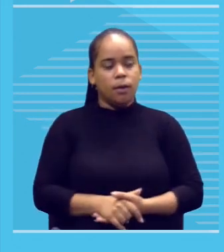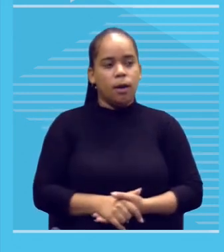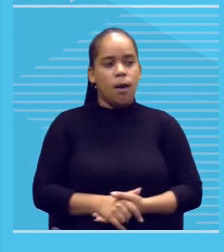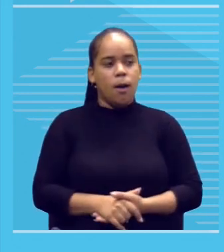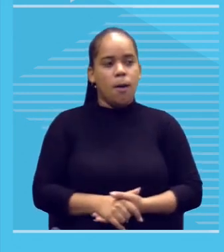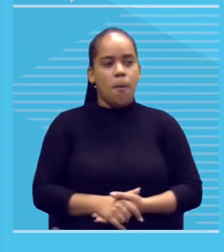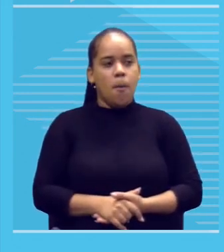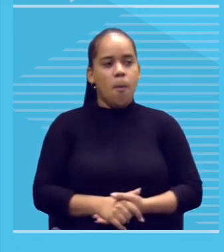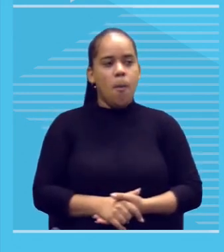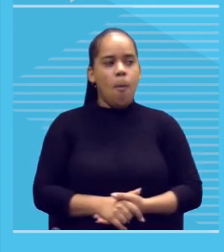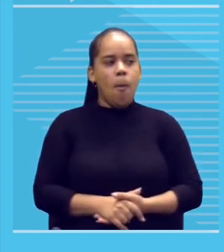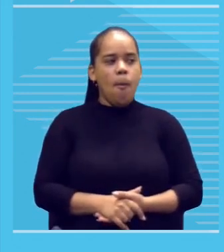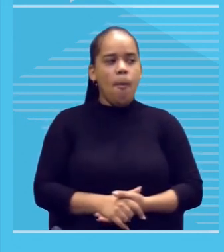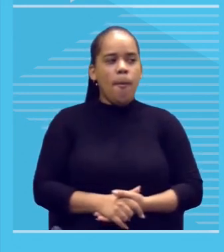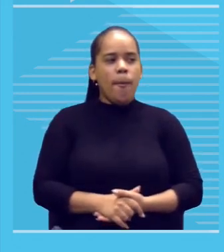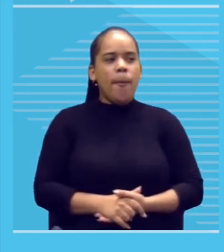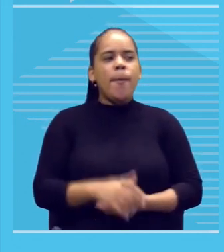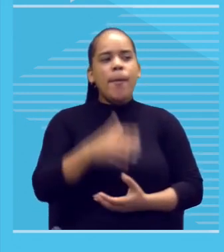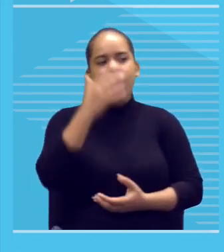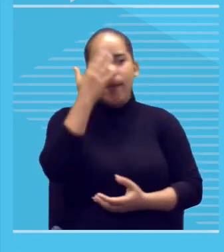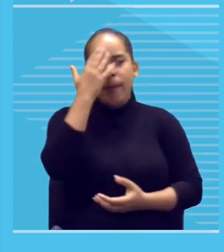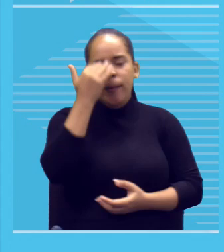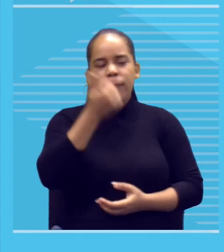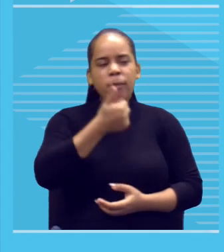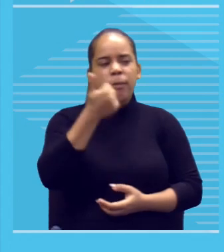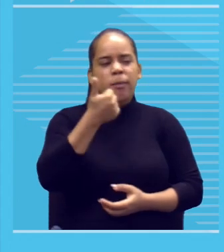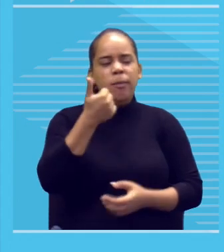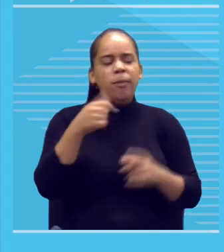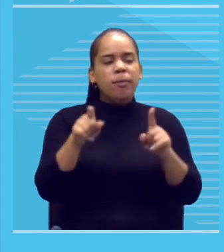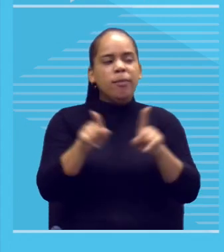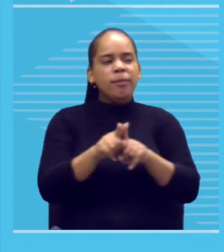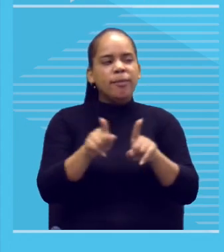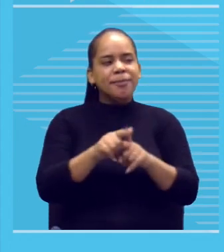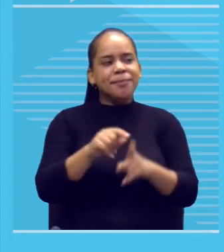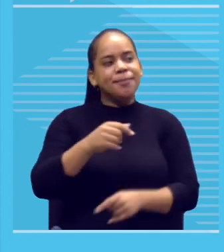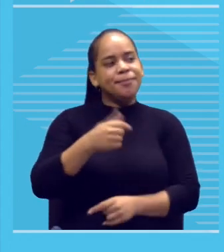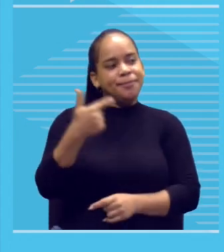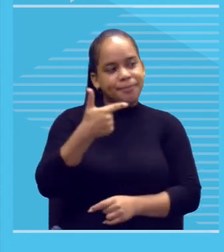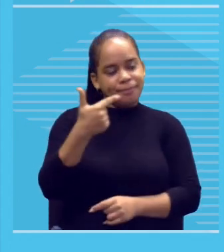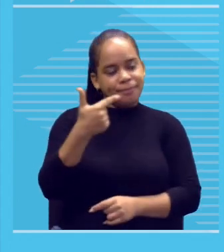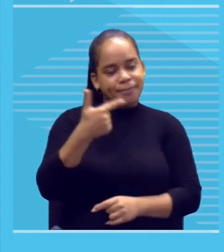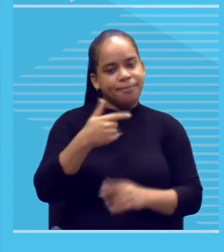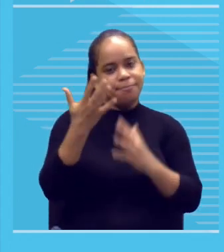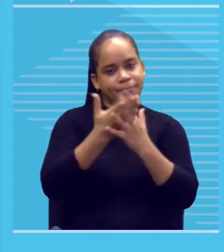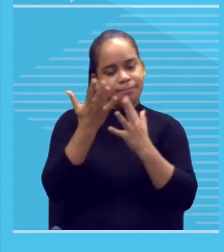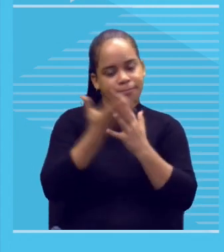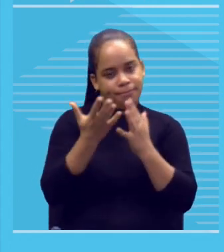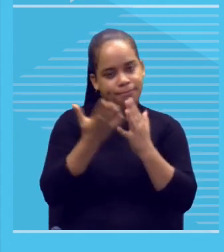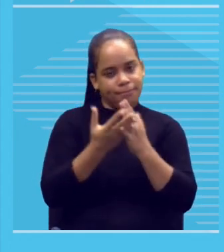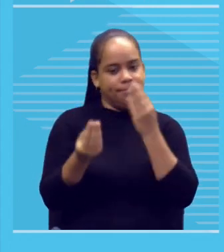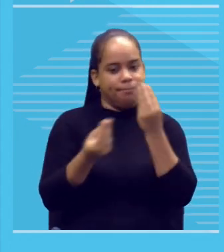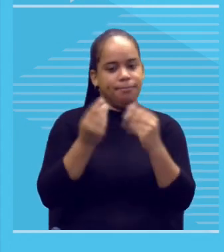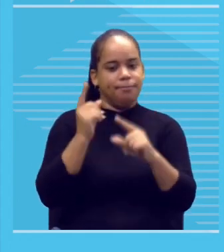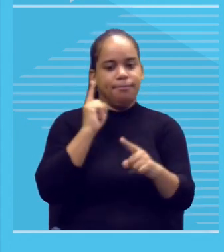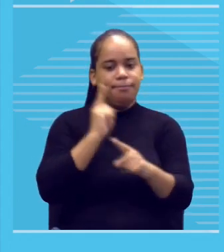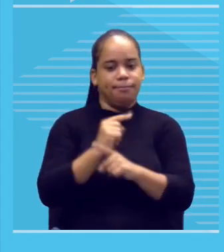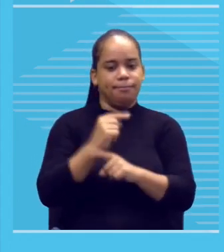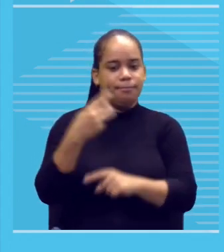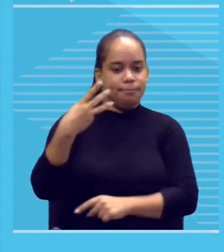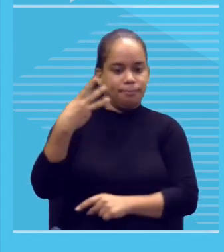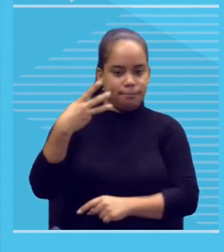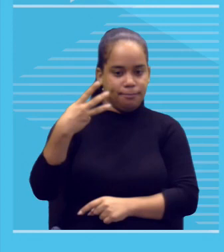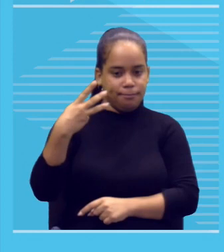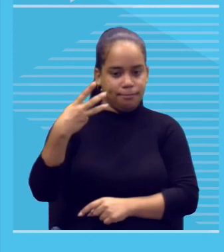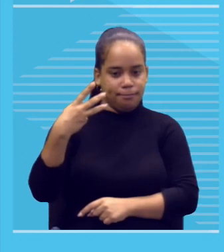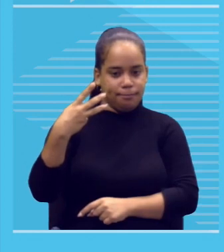o valor da primeira você sabe o valor da segunda como é que você vai descobrir o valor da terceira